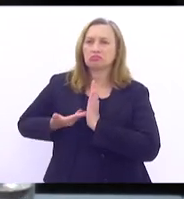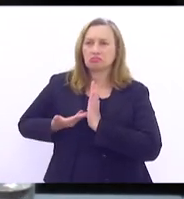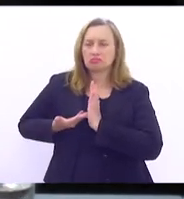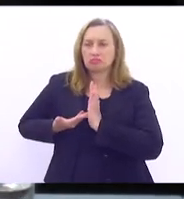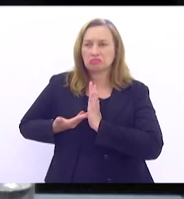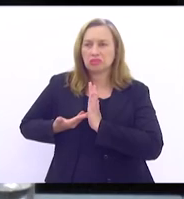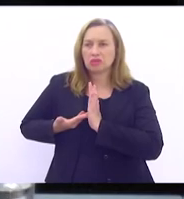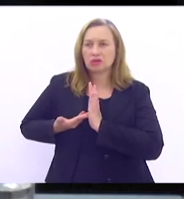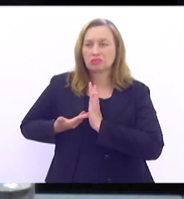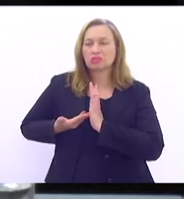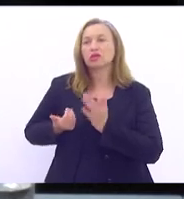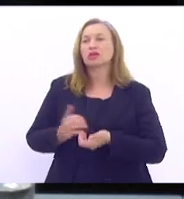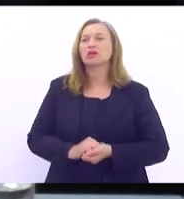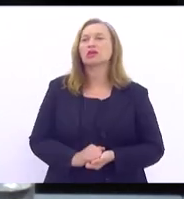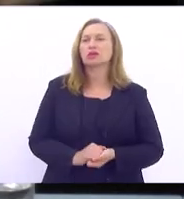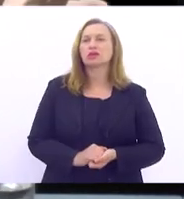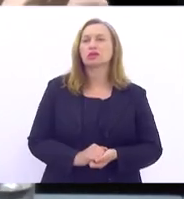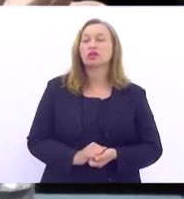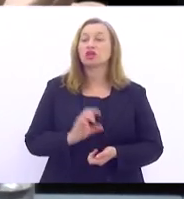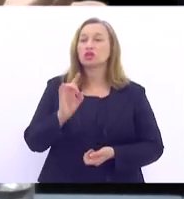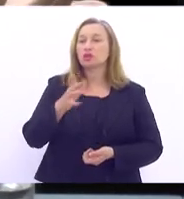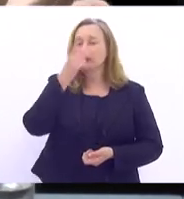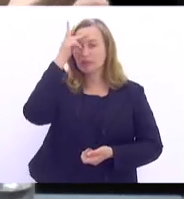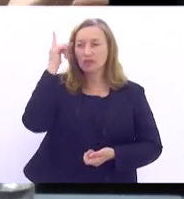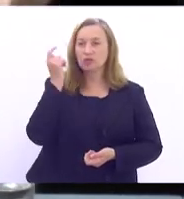elas são para inglês ver, né?